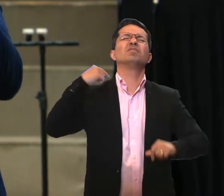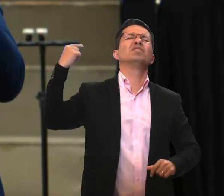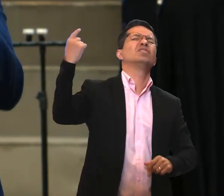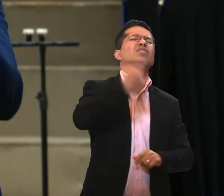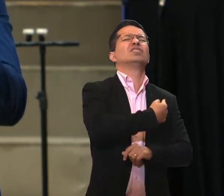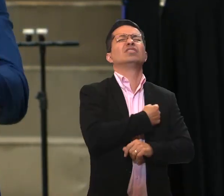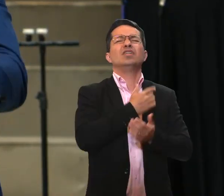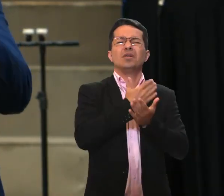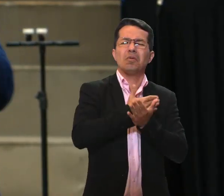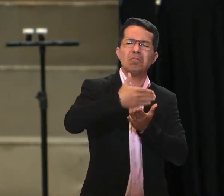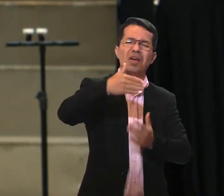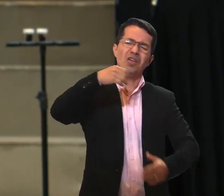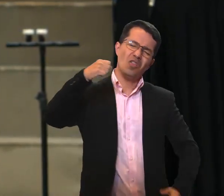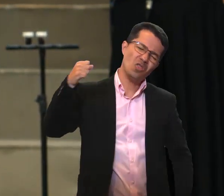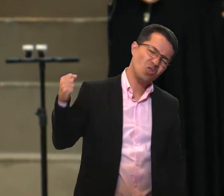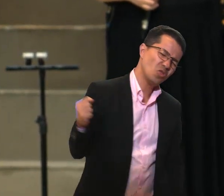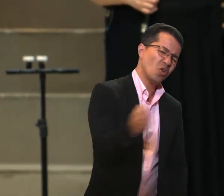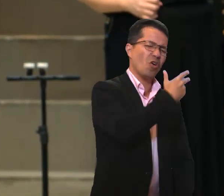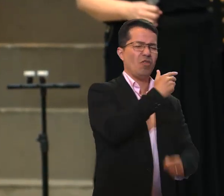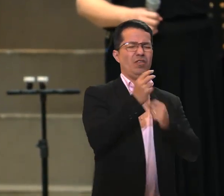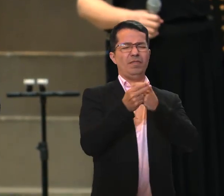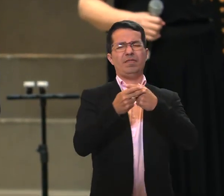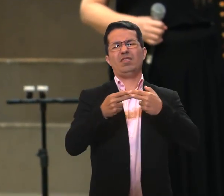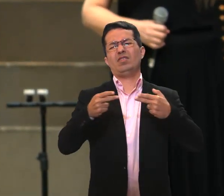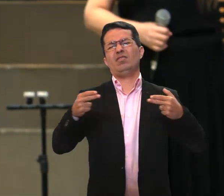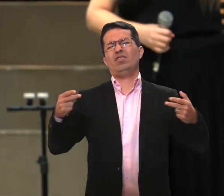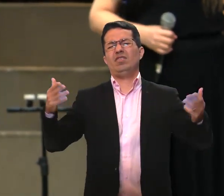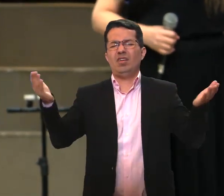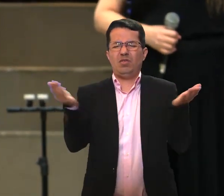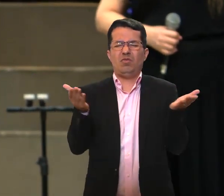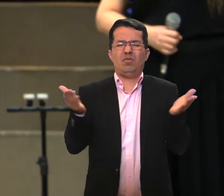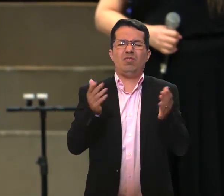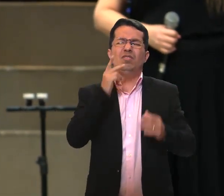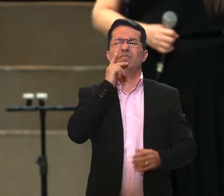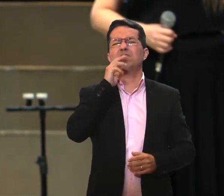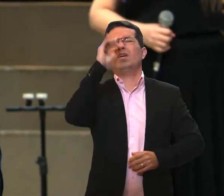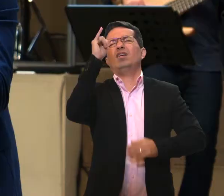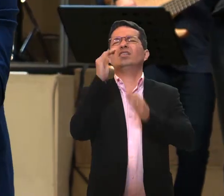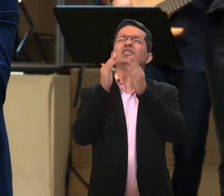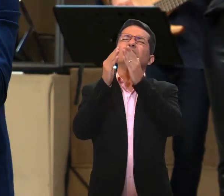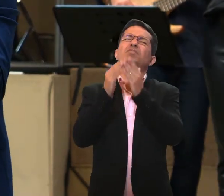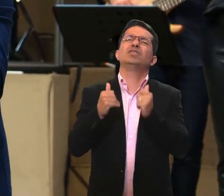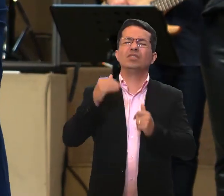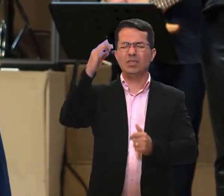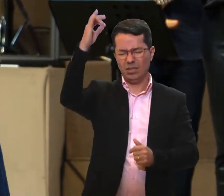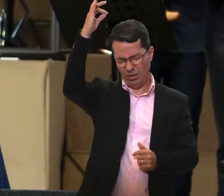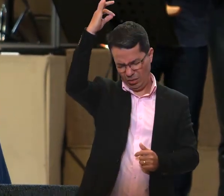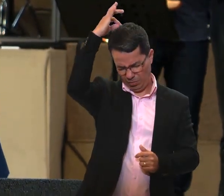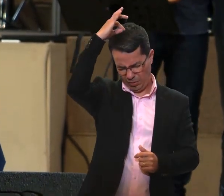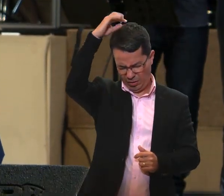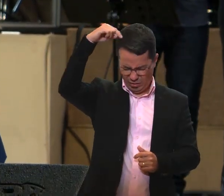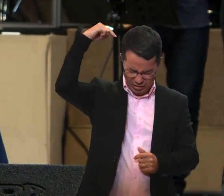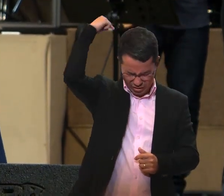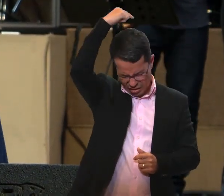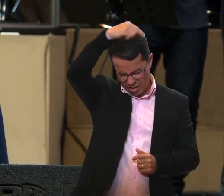algo novo nesta casa hoje. Eu quero pedir: Espírito Santo de